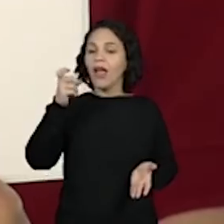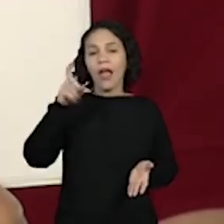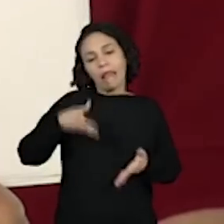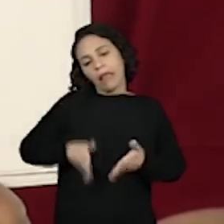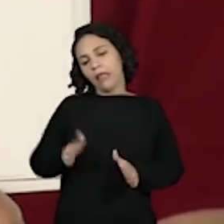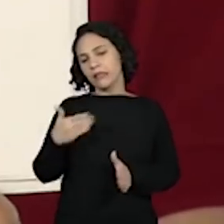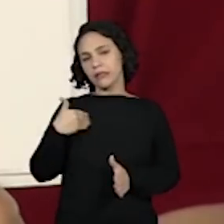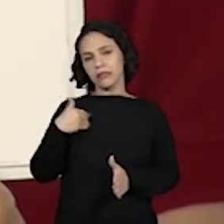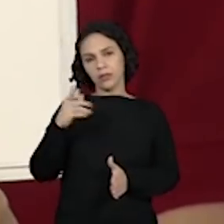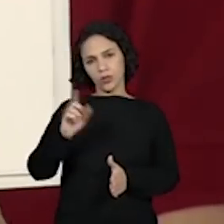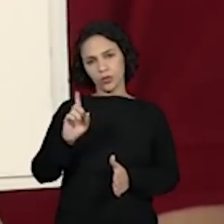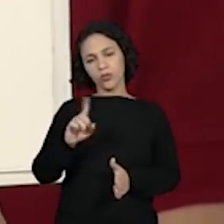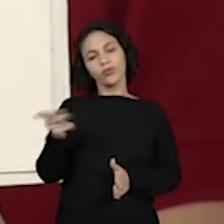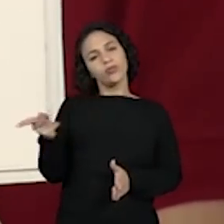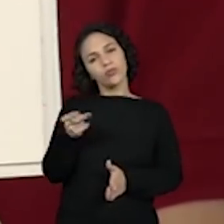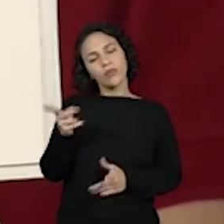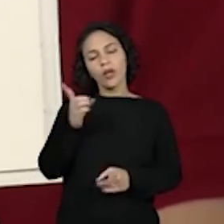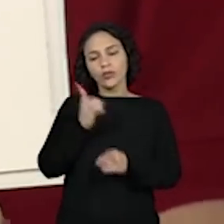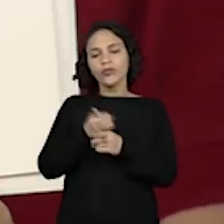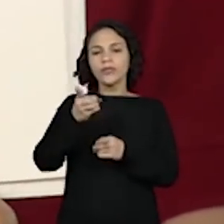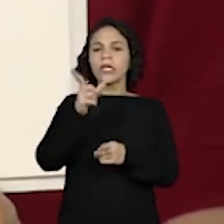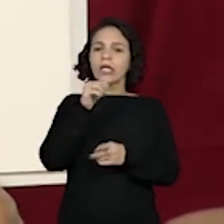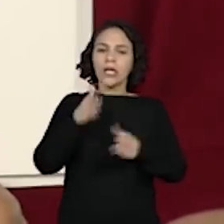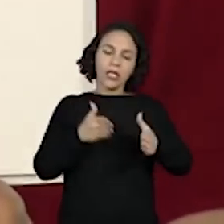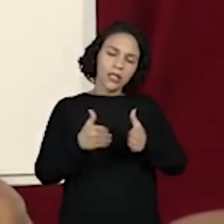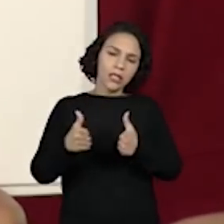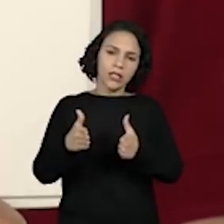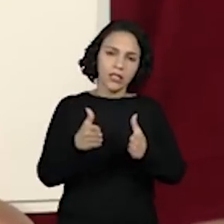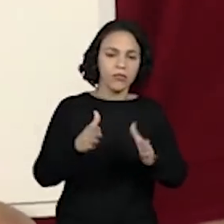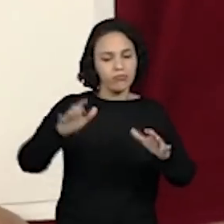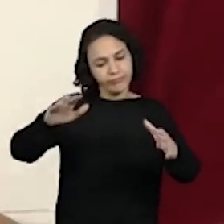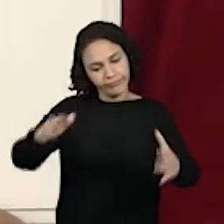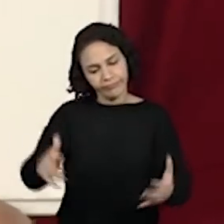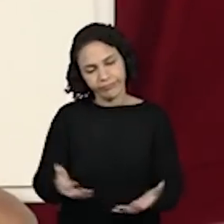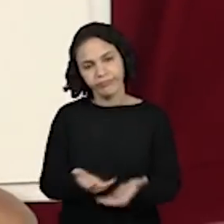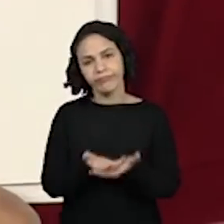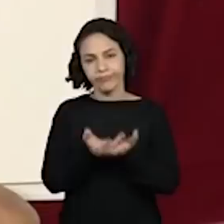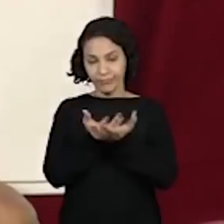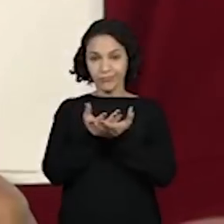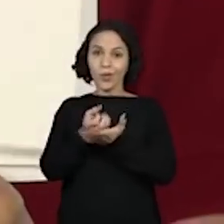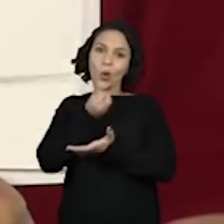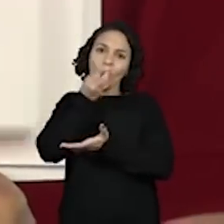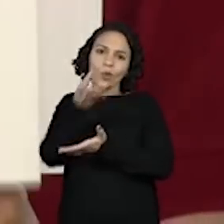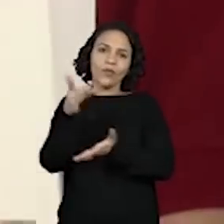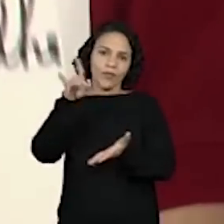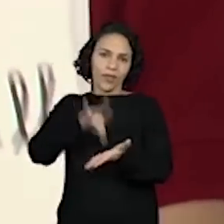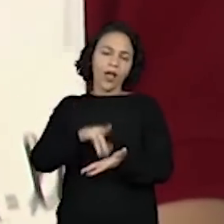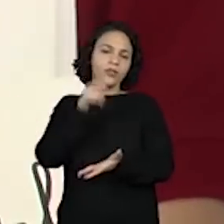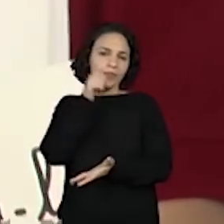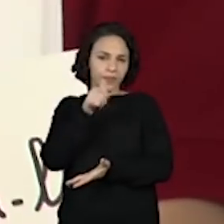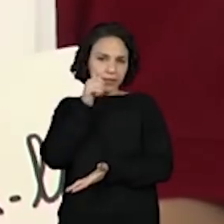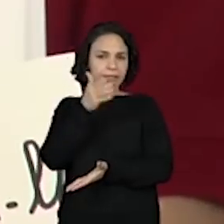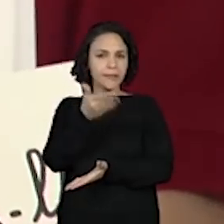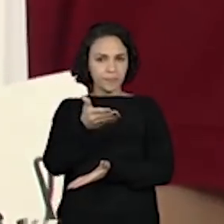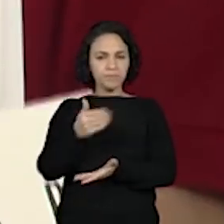é? Encontrada no rio. O casal contou-lhe a verdade.